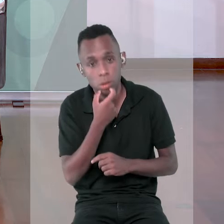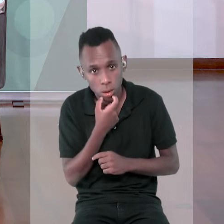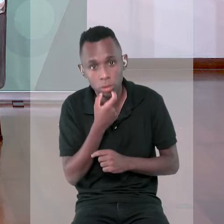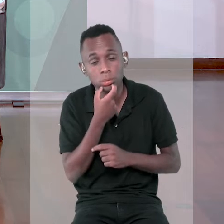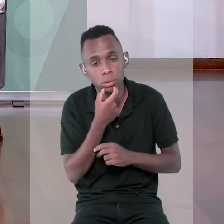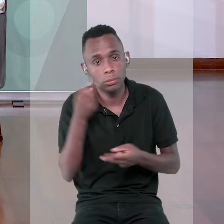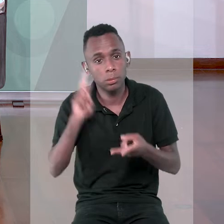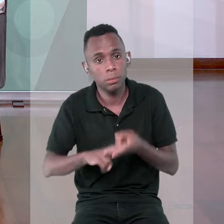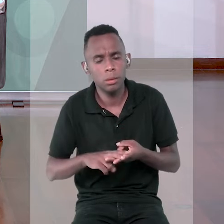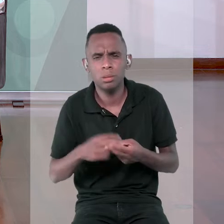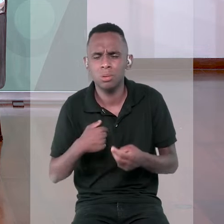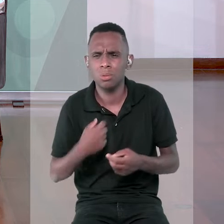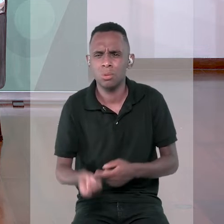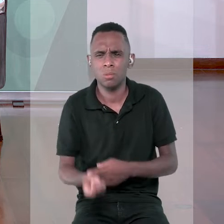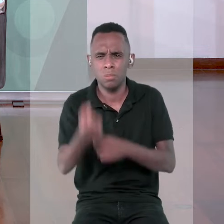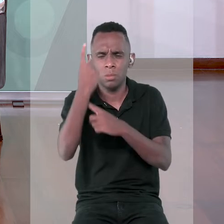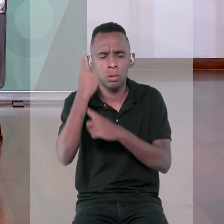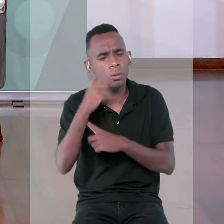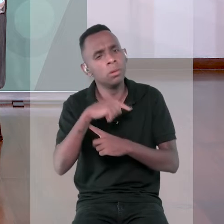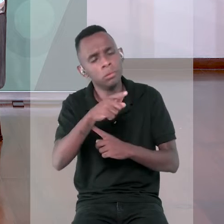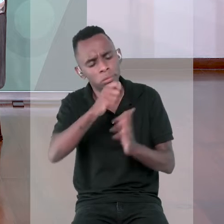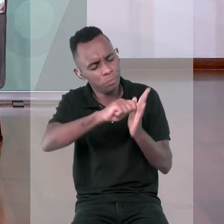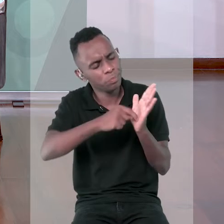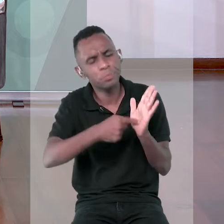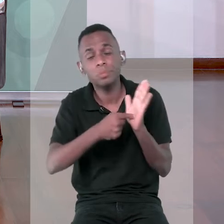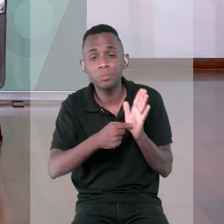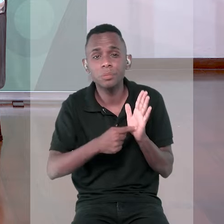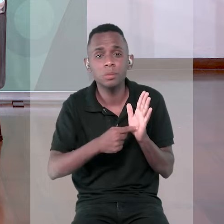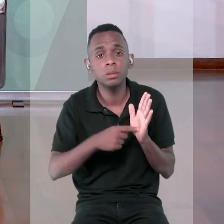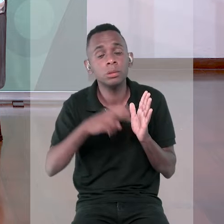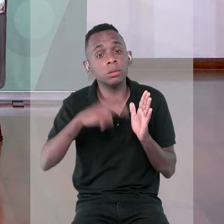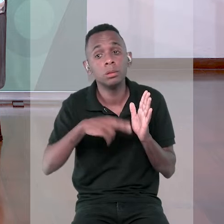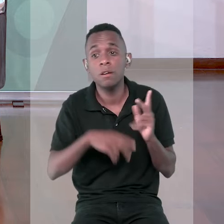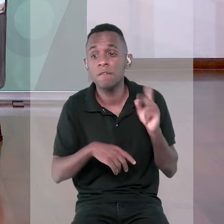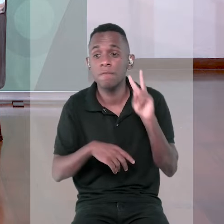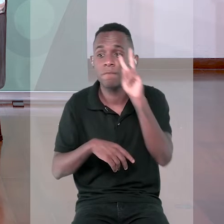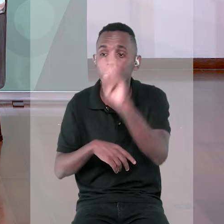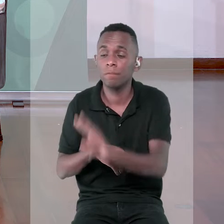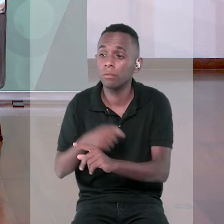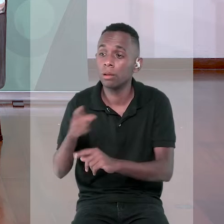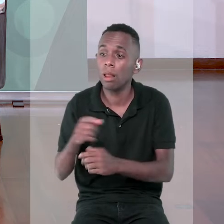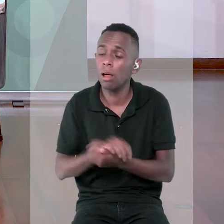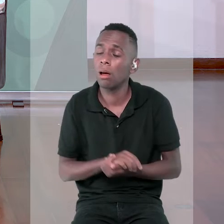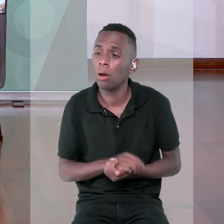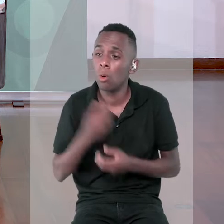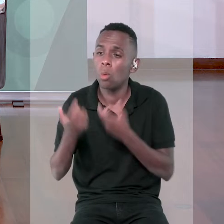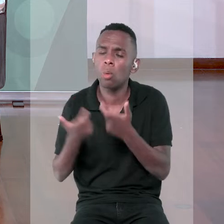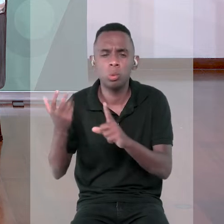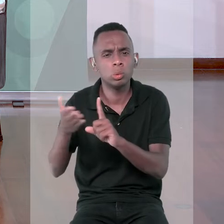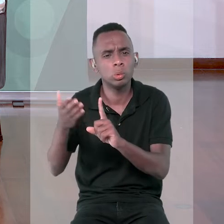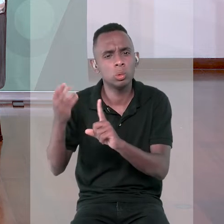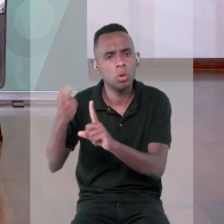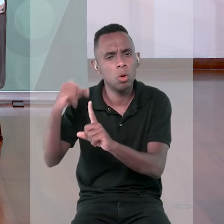ficou presa. E eu fiquei horrorizada com uma coisa que a Isabelle conta, que a Isabelle foi lá na masmorra, onde ela foi torturada. Durante quanto